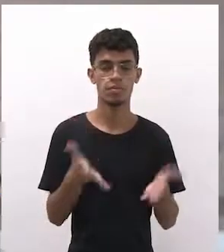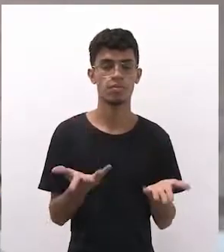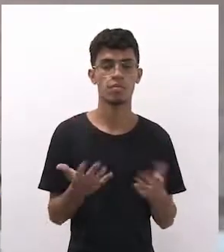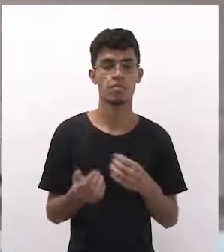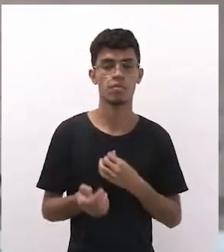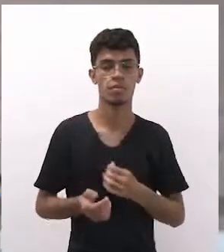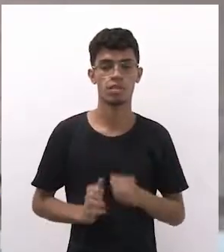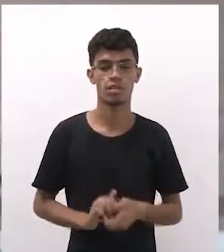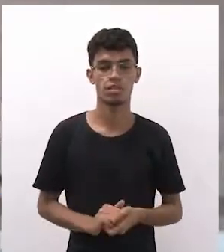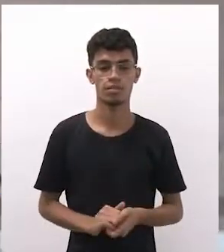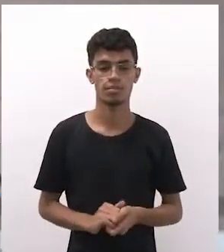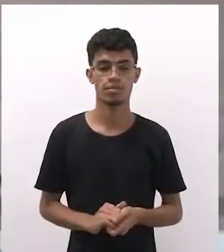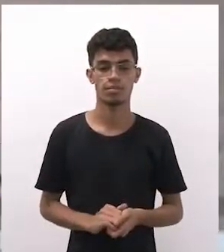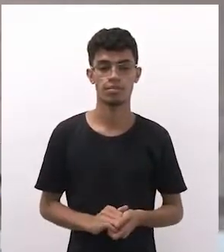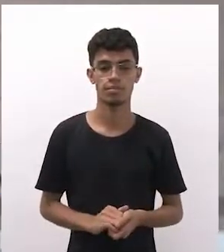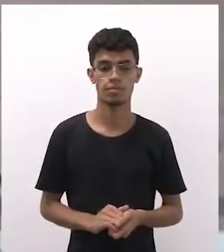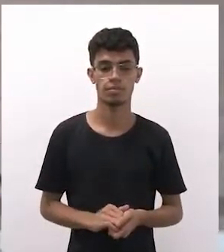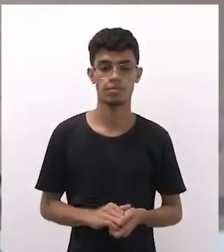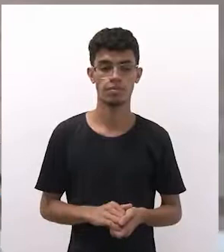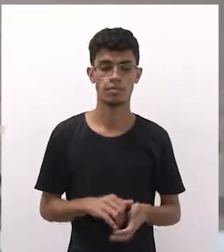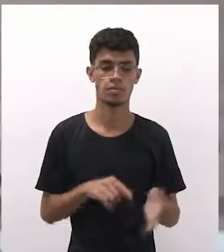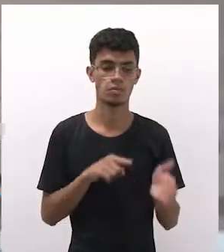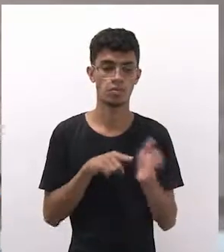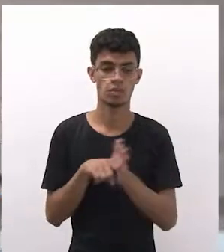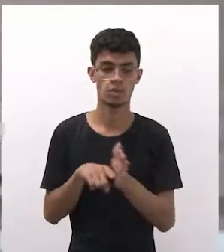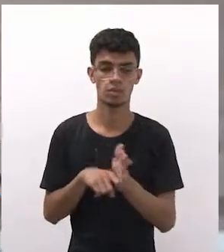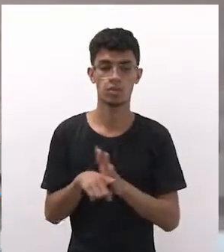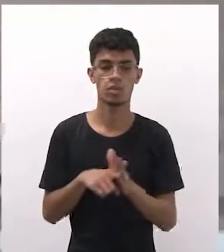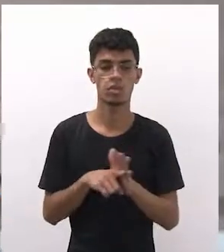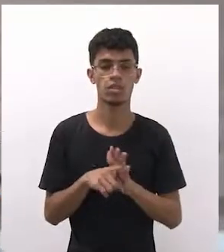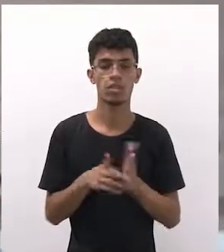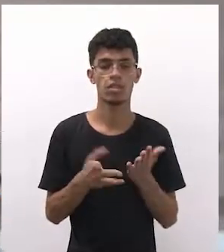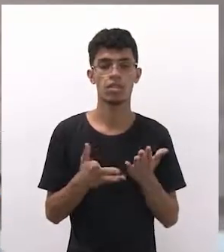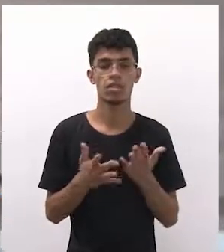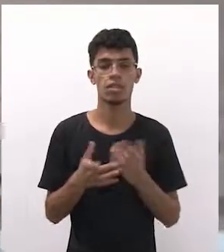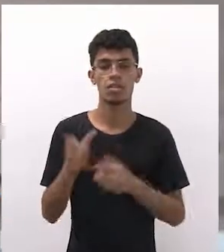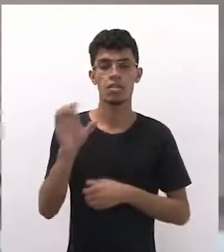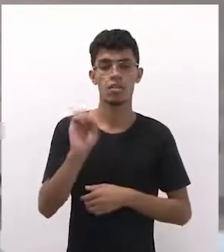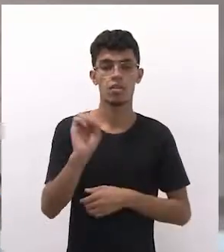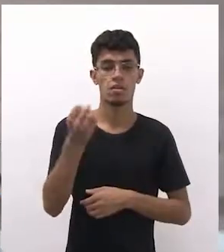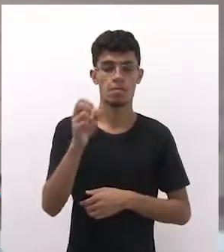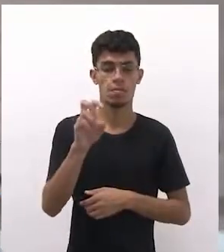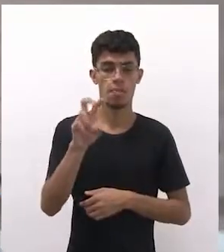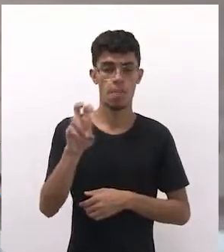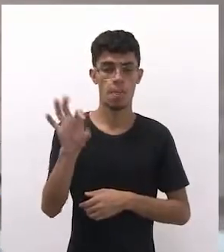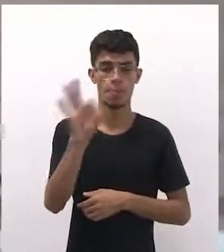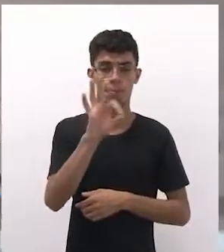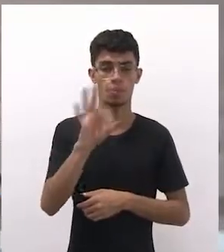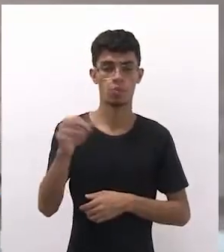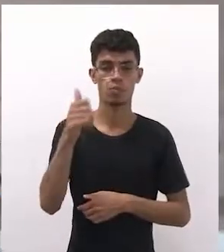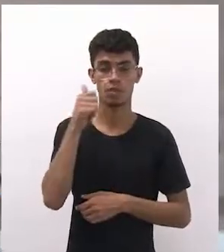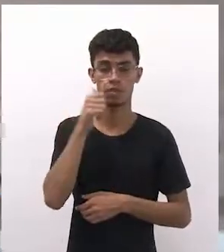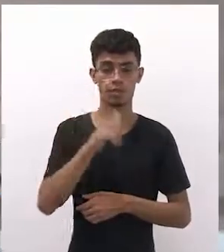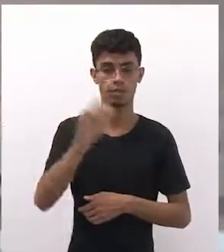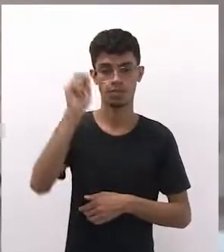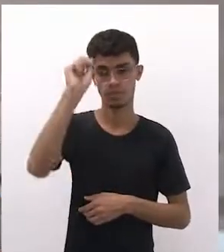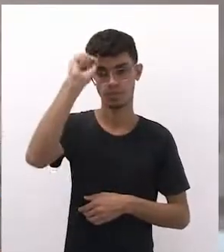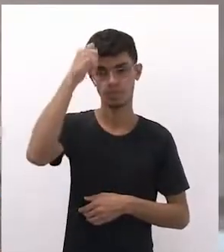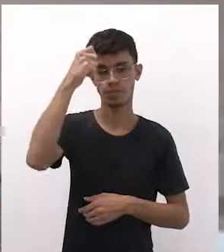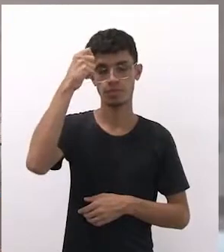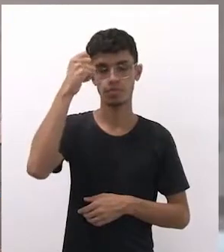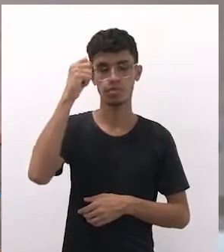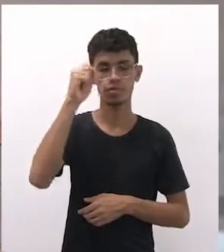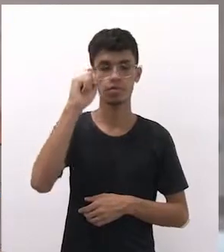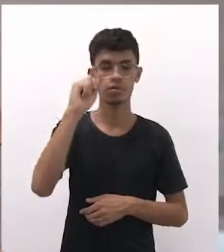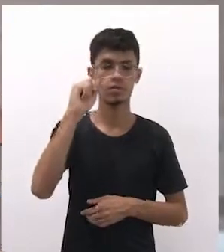infelizmente. E nessa pesquisa dela, ela conclui que das entrevistadas, 85% das meninas são negras naquele